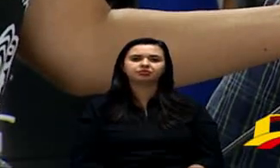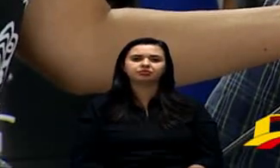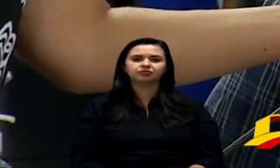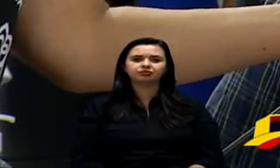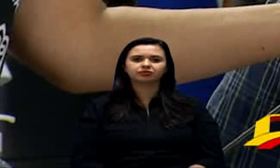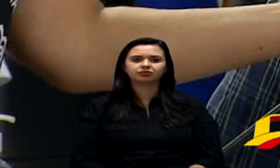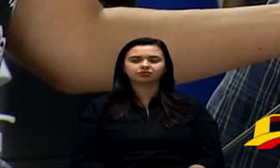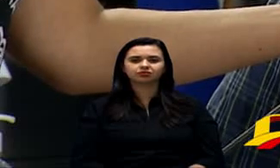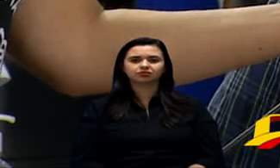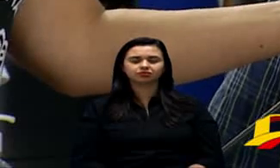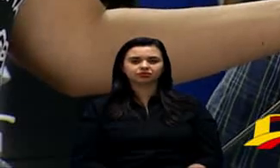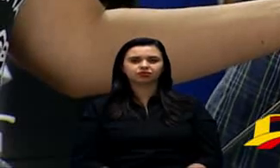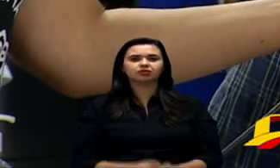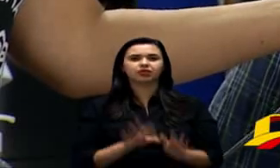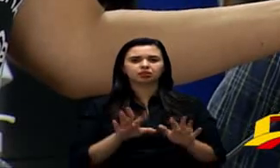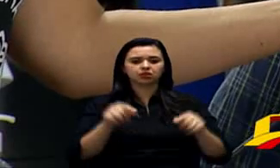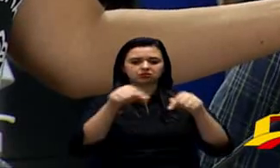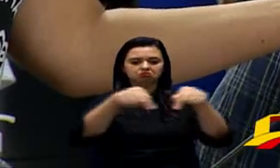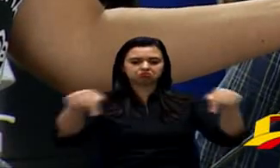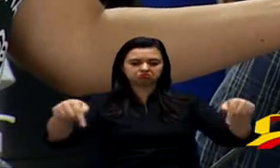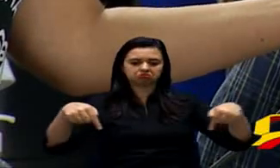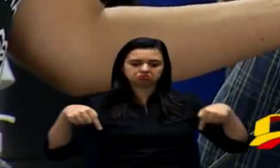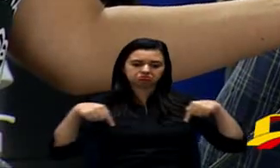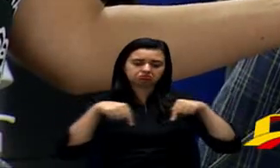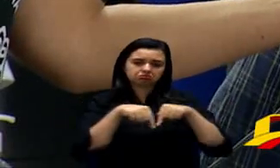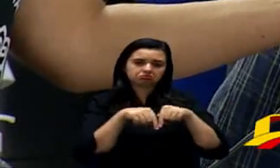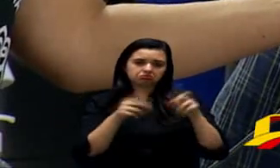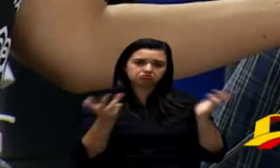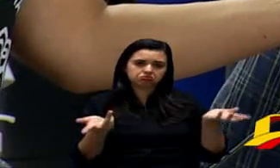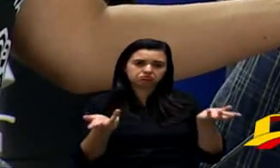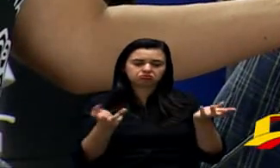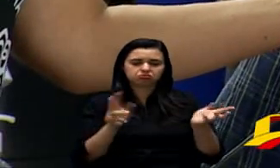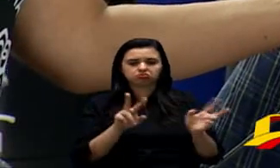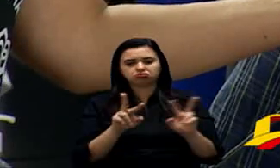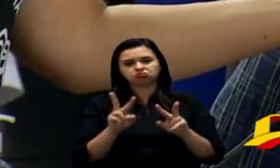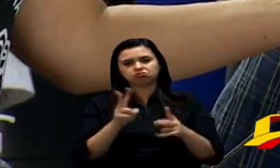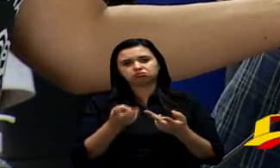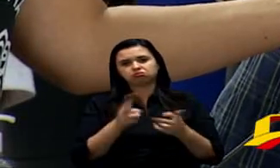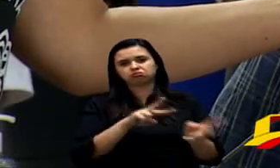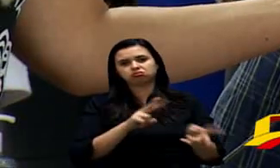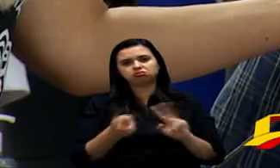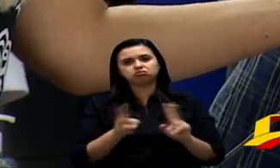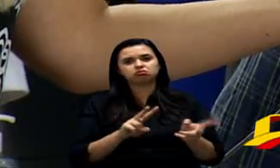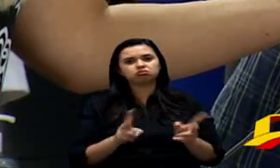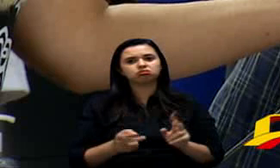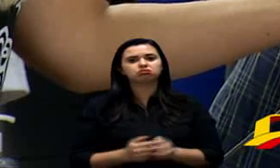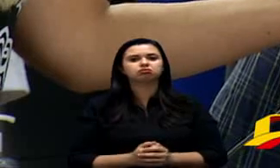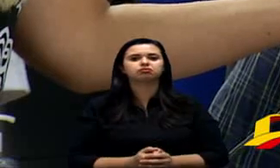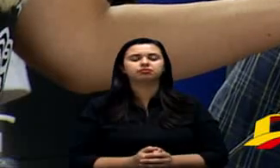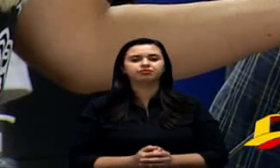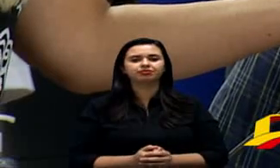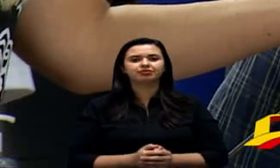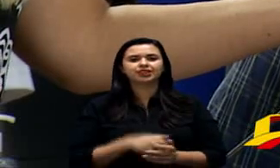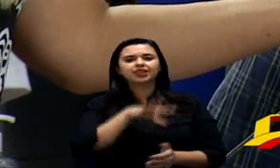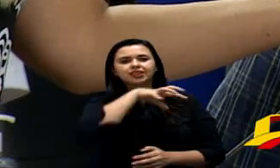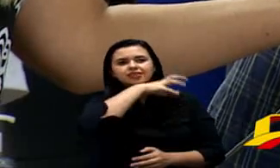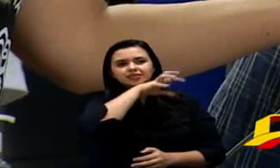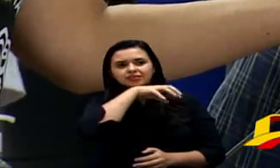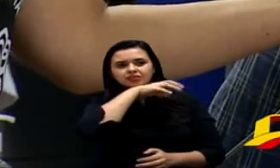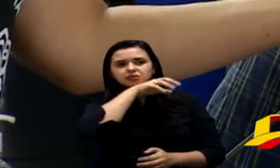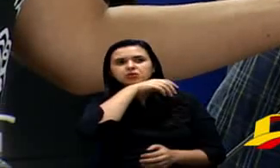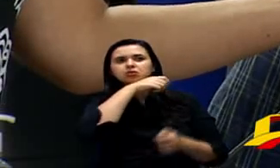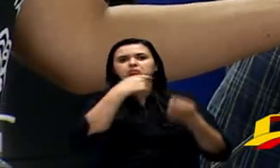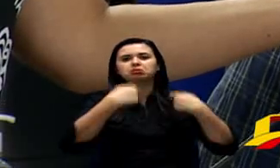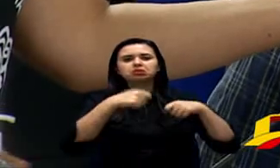o espaço é só uma das variáveis para uma qualidade de vida para o animal. Você tem que ser avaliado